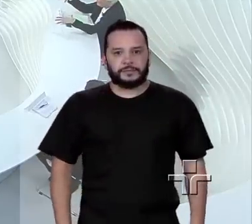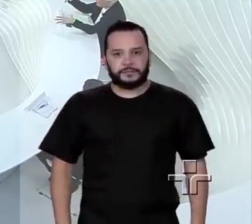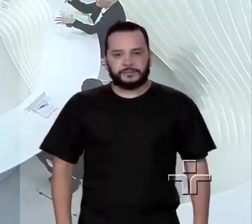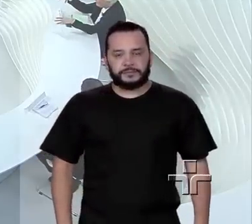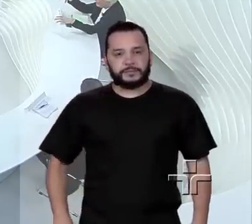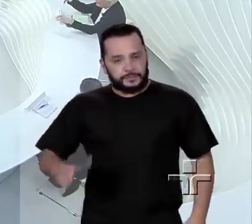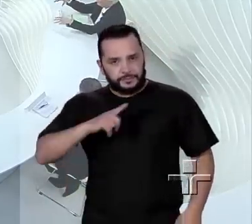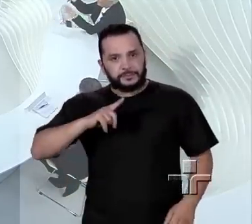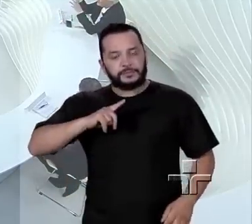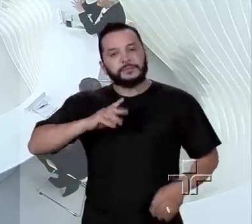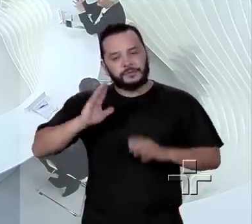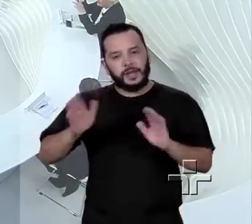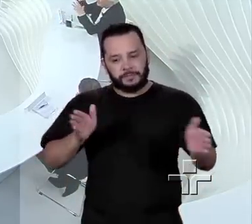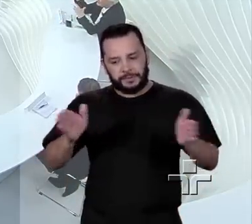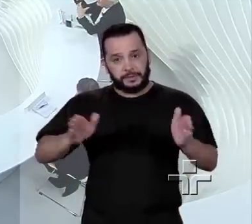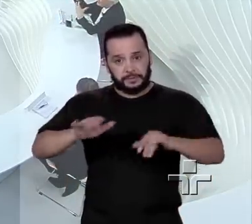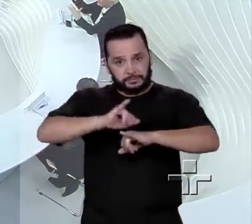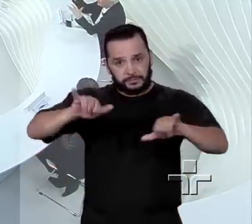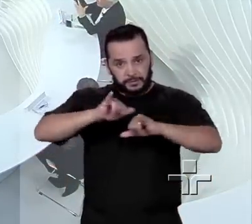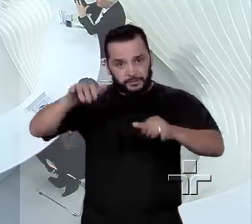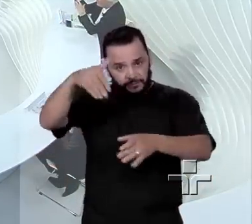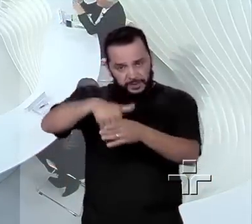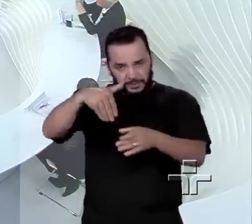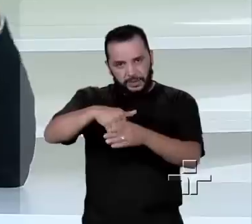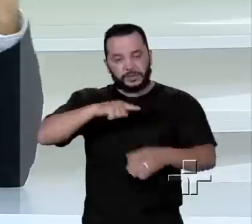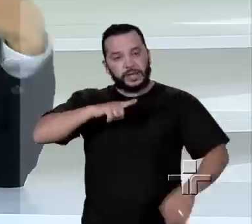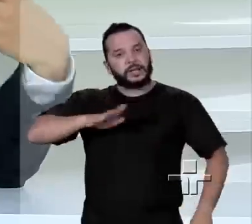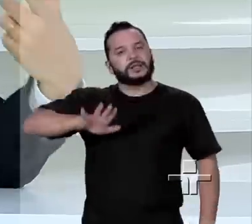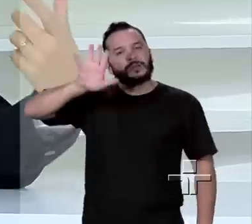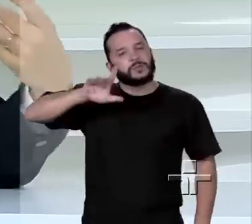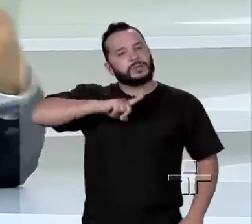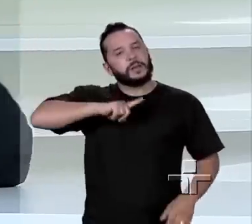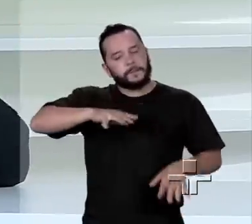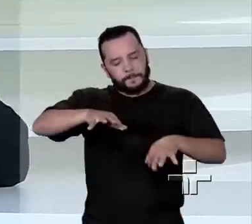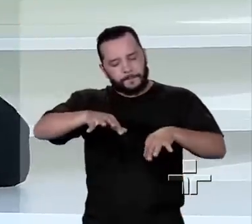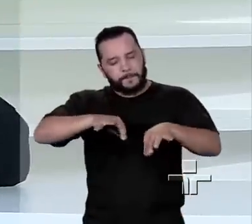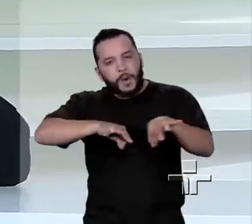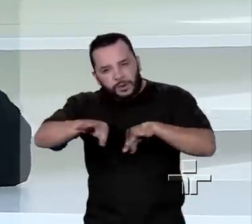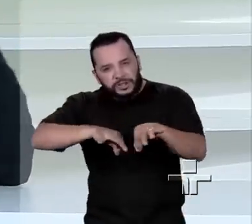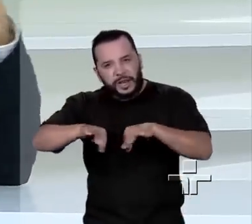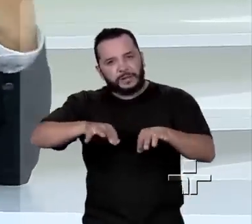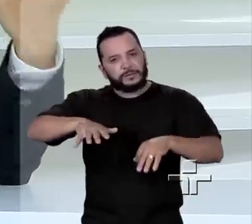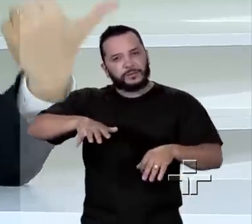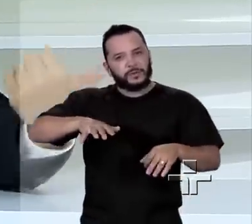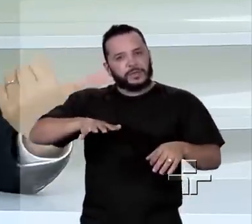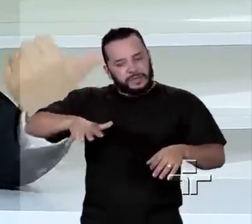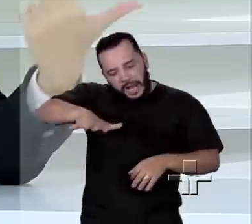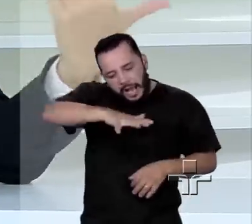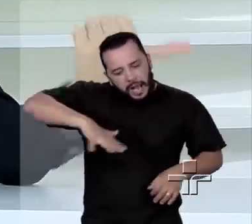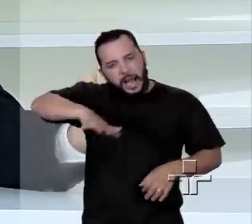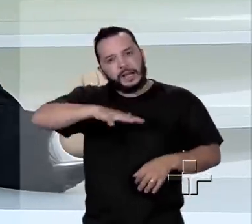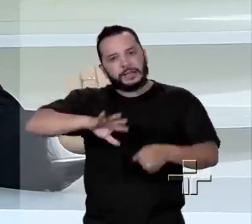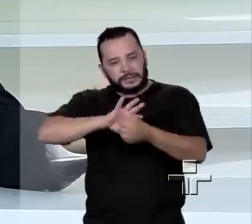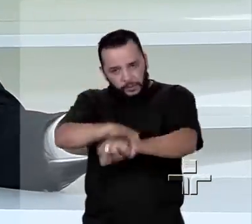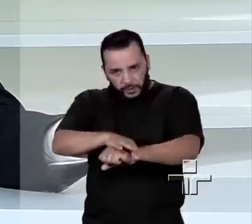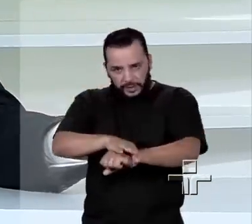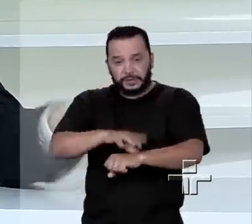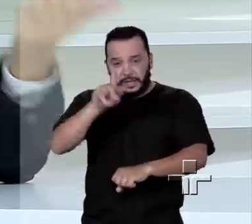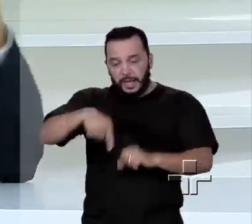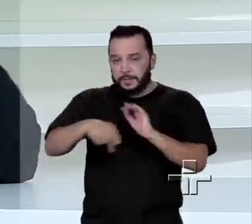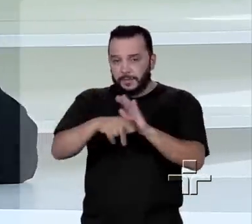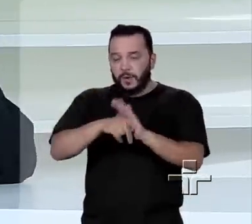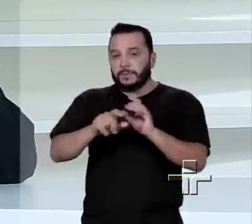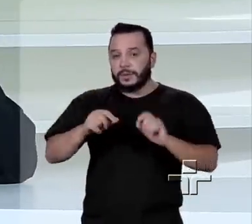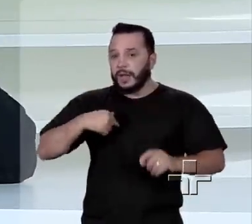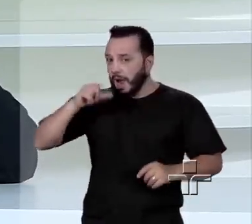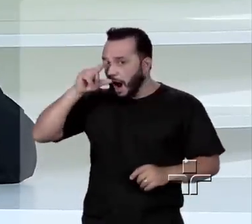dentro da campanha eleitoral, as candidaturas que tinham projetos mais densos na área de segurança pública eram a candidatura do governador Geraldo